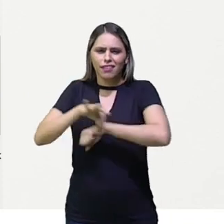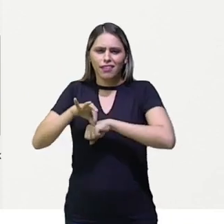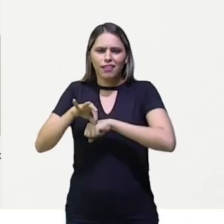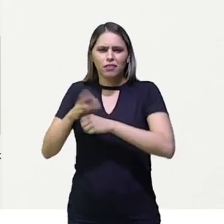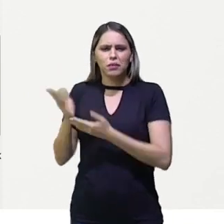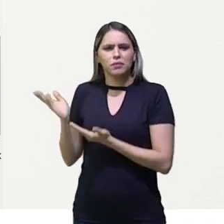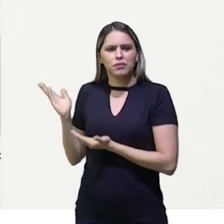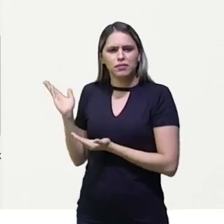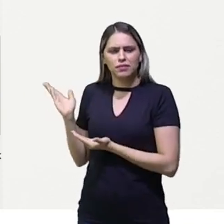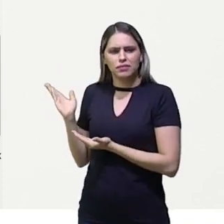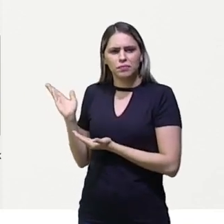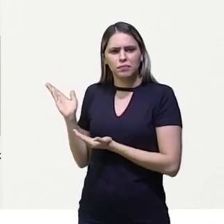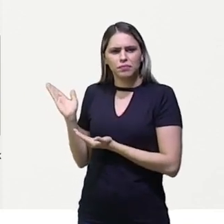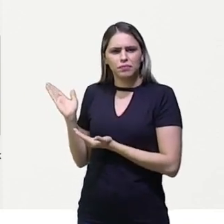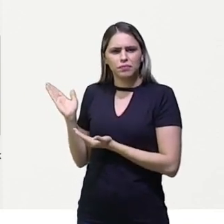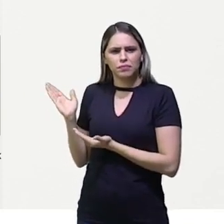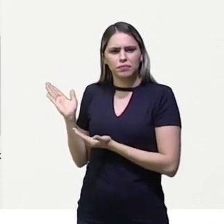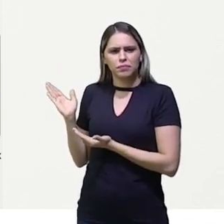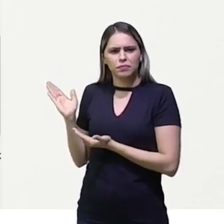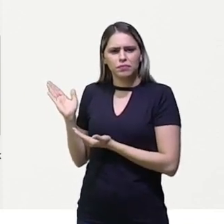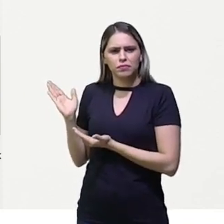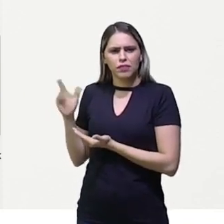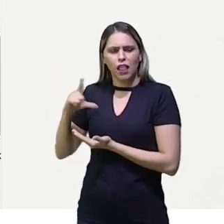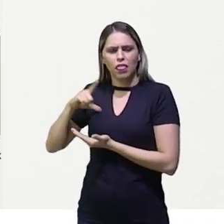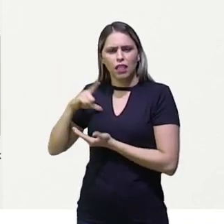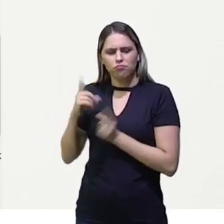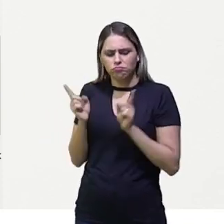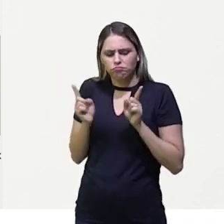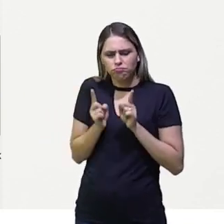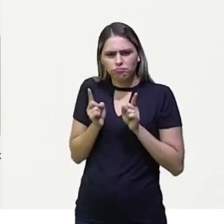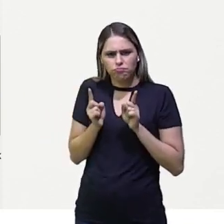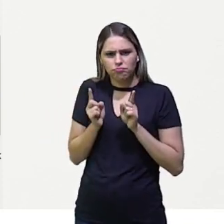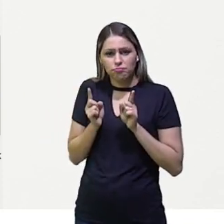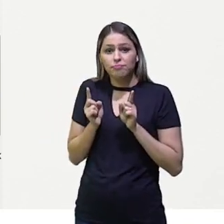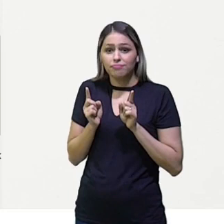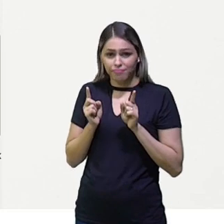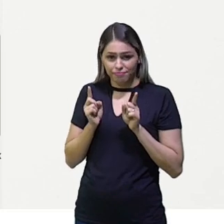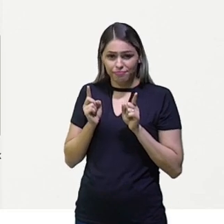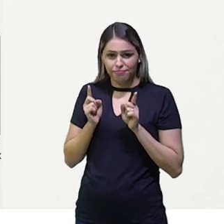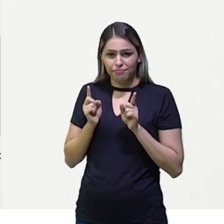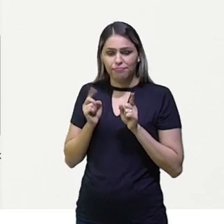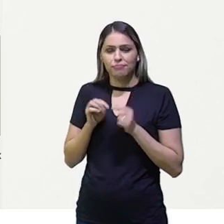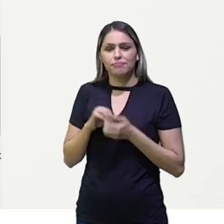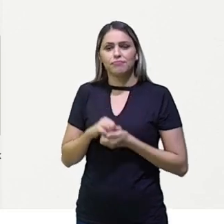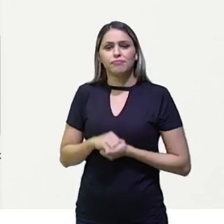da régua, né? Nós temos esse tamanho da régua.